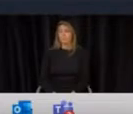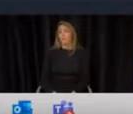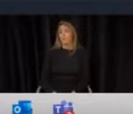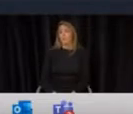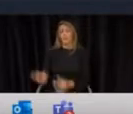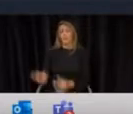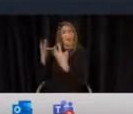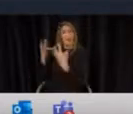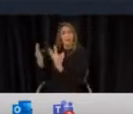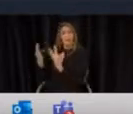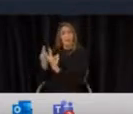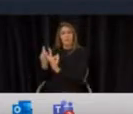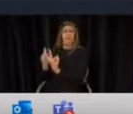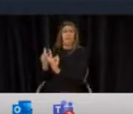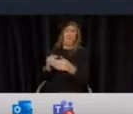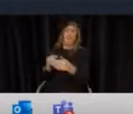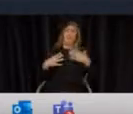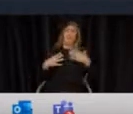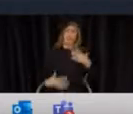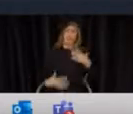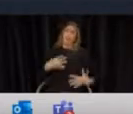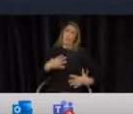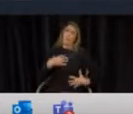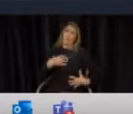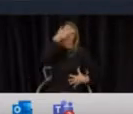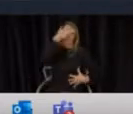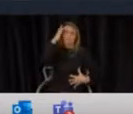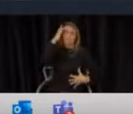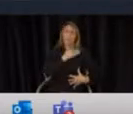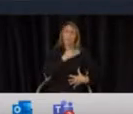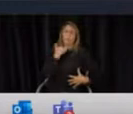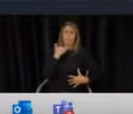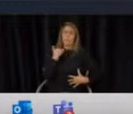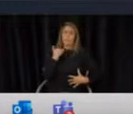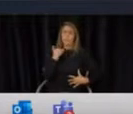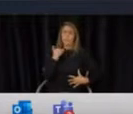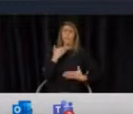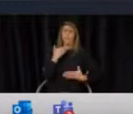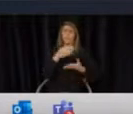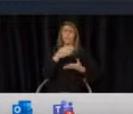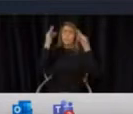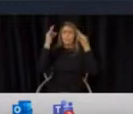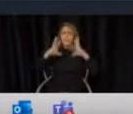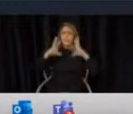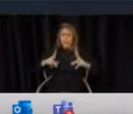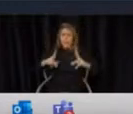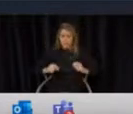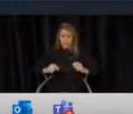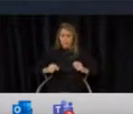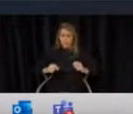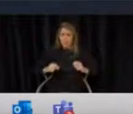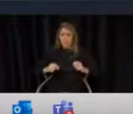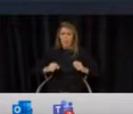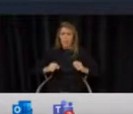seu último momento, no momento que teria com seu familiar. Tá? Próximo.